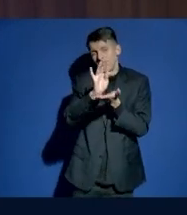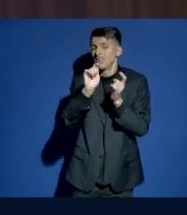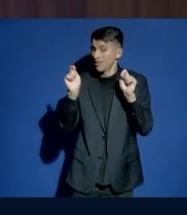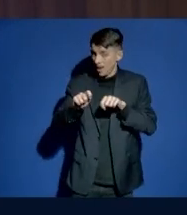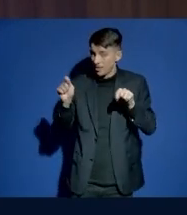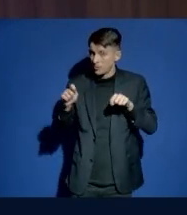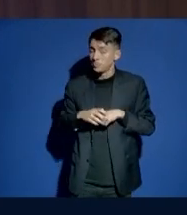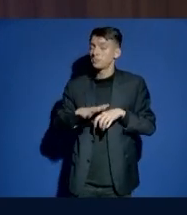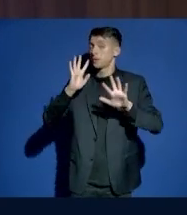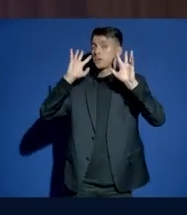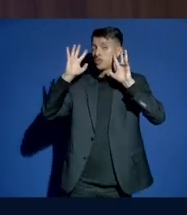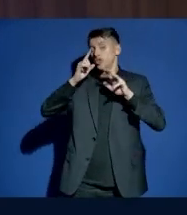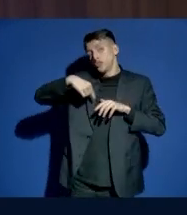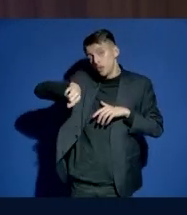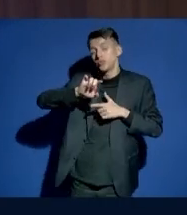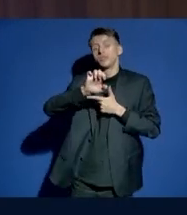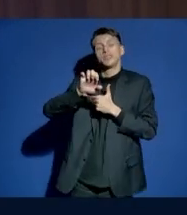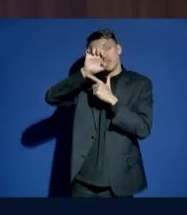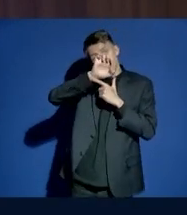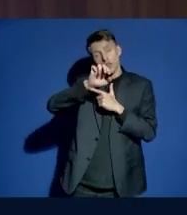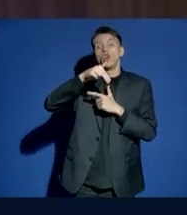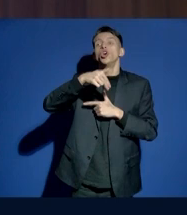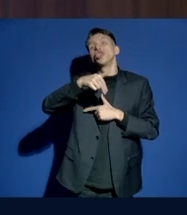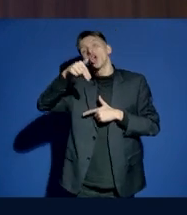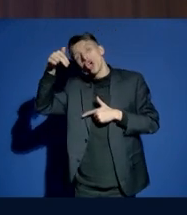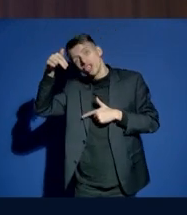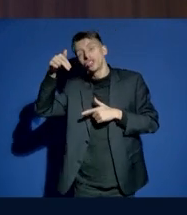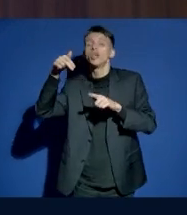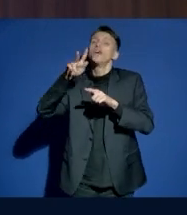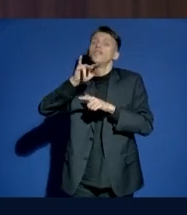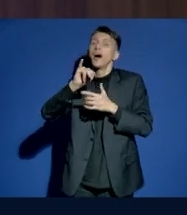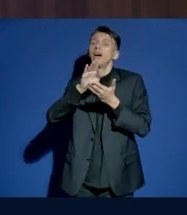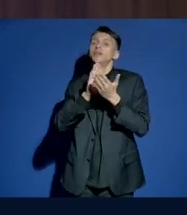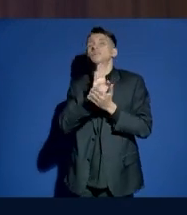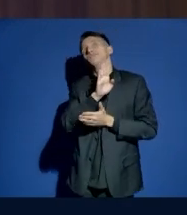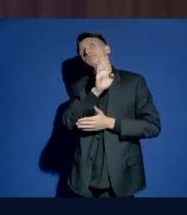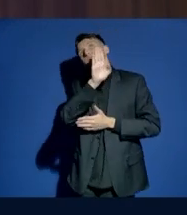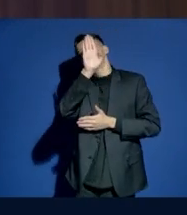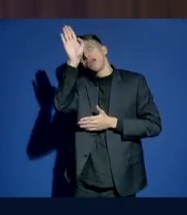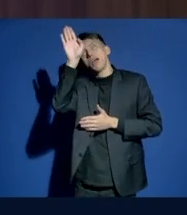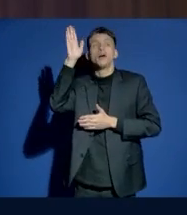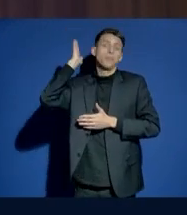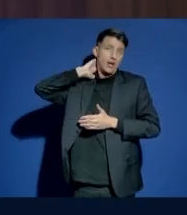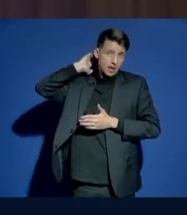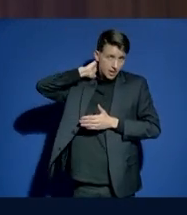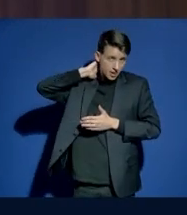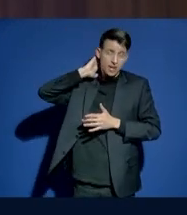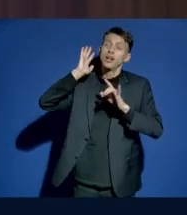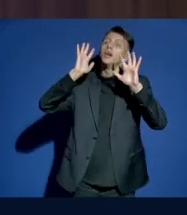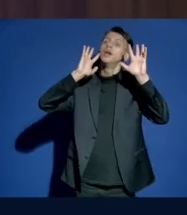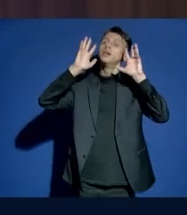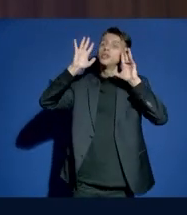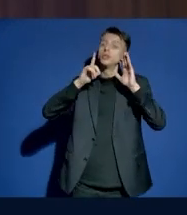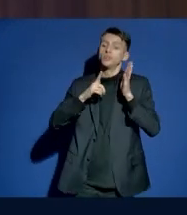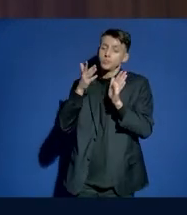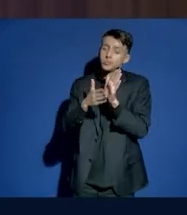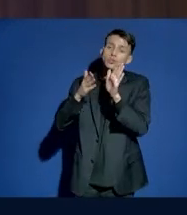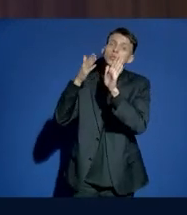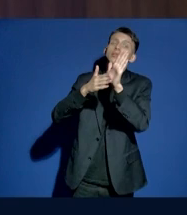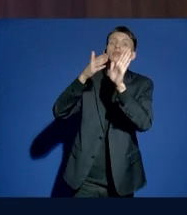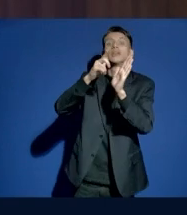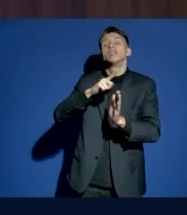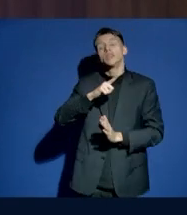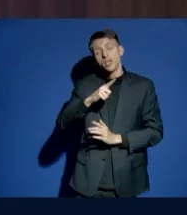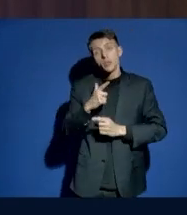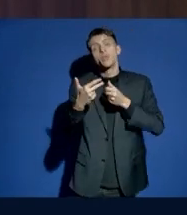nosso estado essa ferrovia que sai da região norte entra parar para ganhar os portos nortes essa ferrovia ela tem um